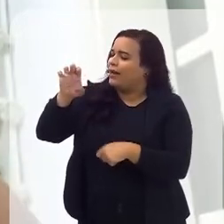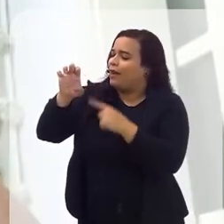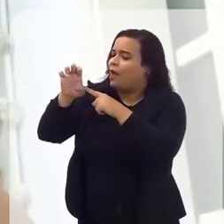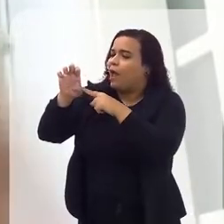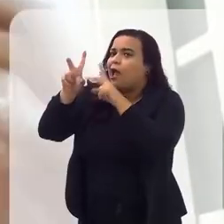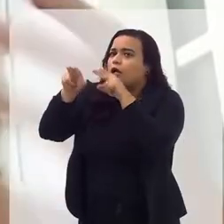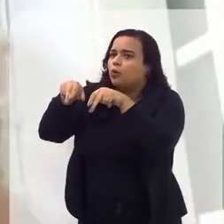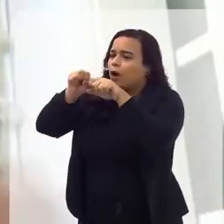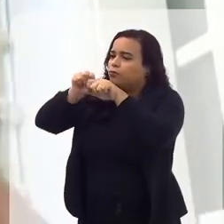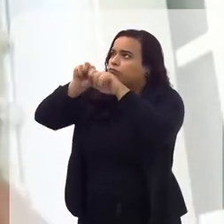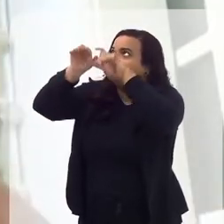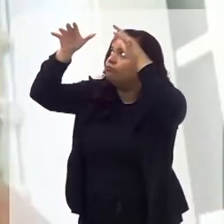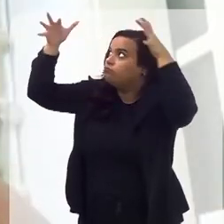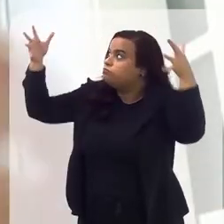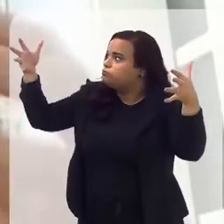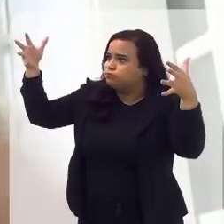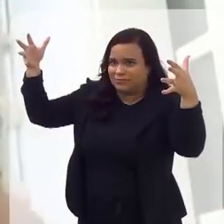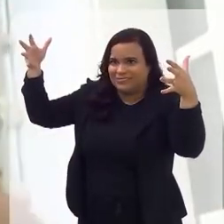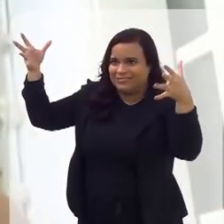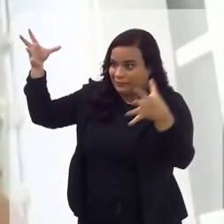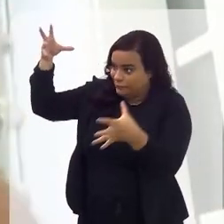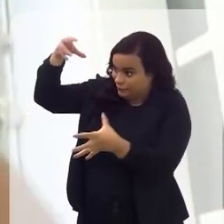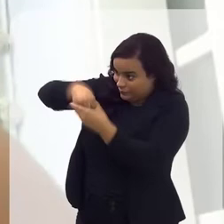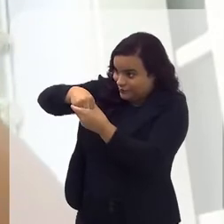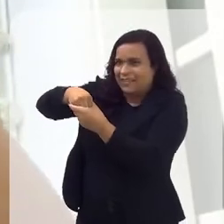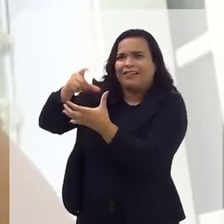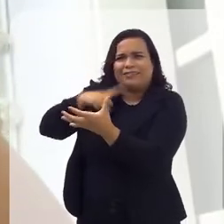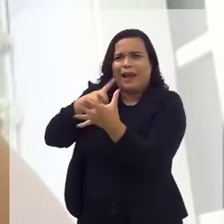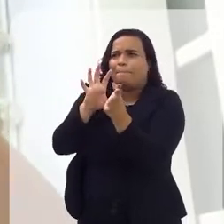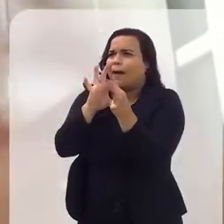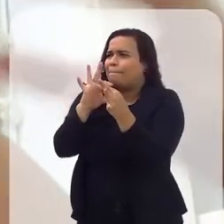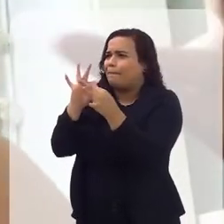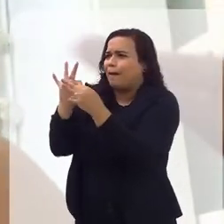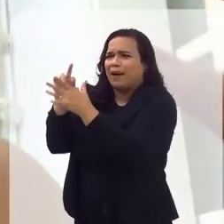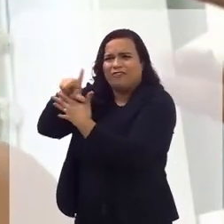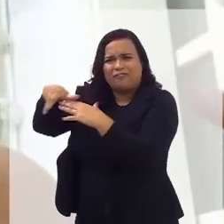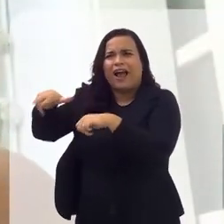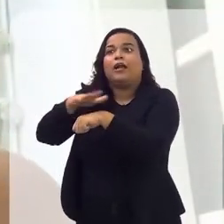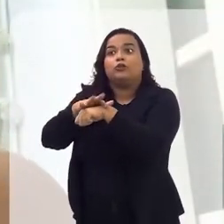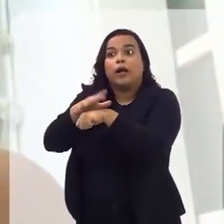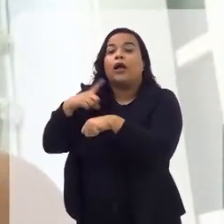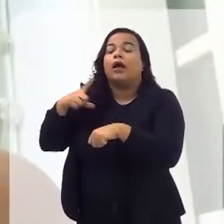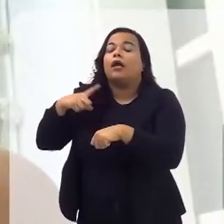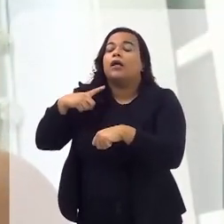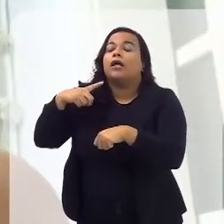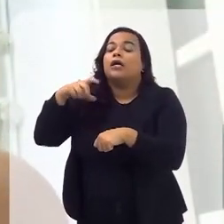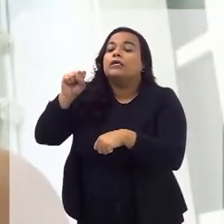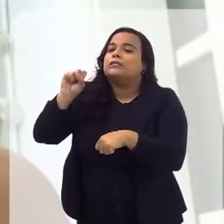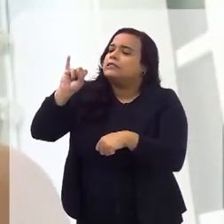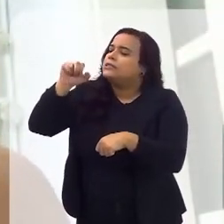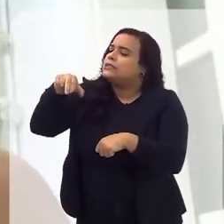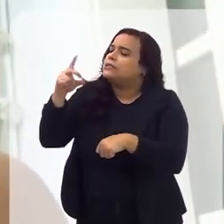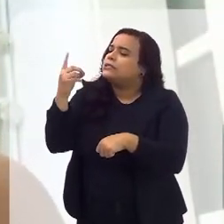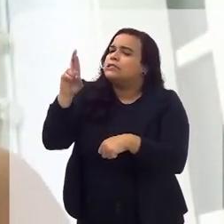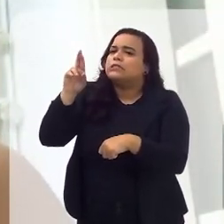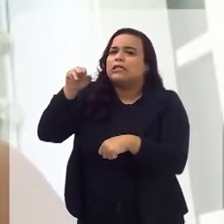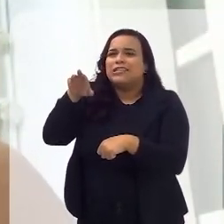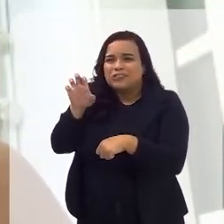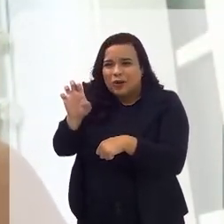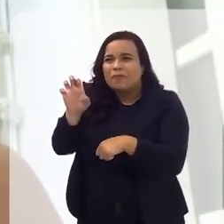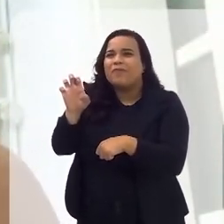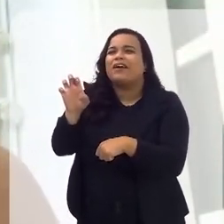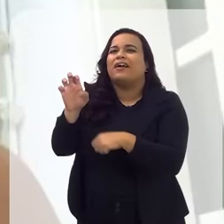né? Que ela reúne ali uma série de doenças e sintomas. Então, você tem a chamada síndrome ásia, que é uma